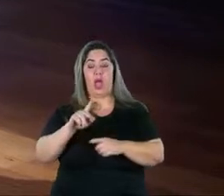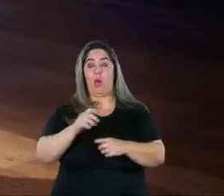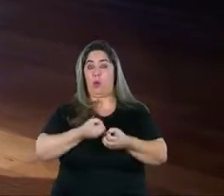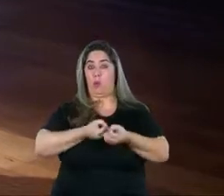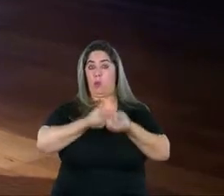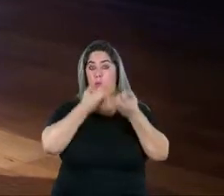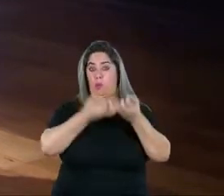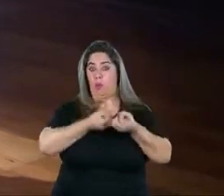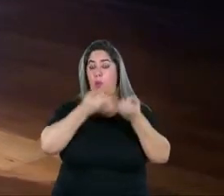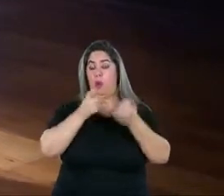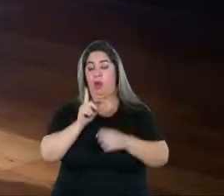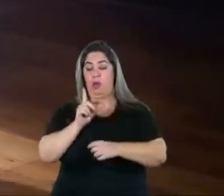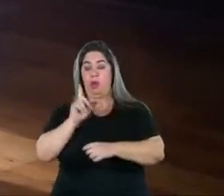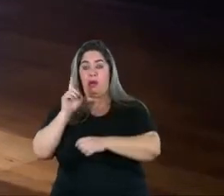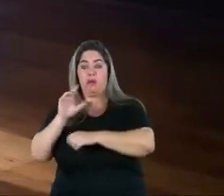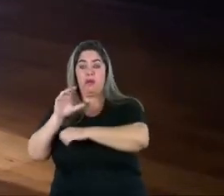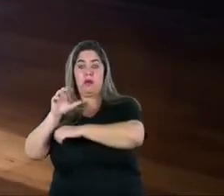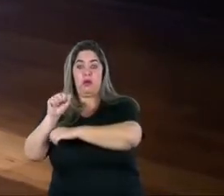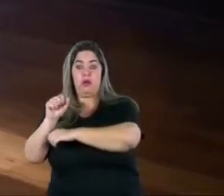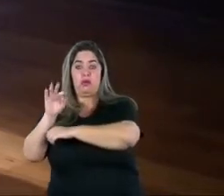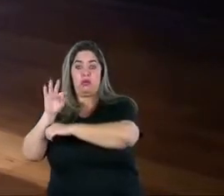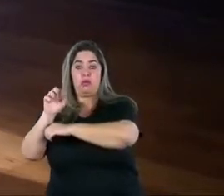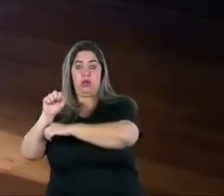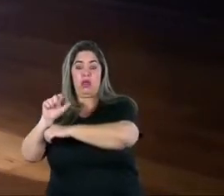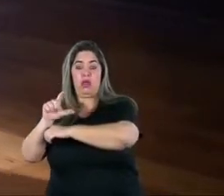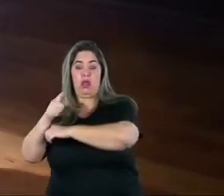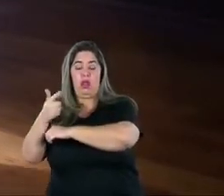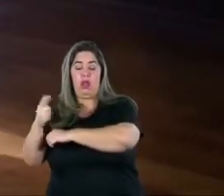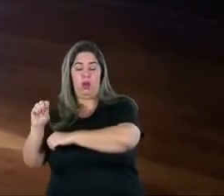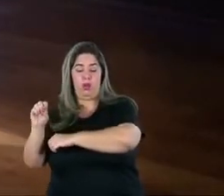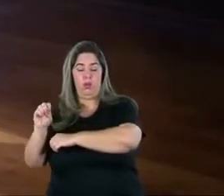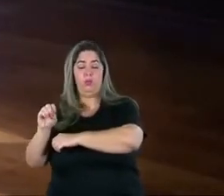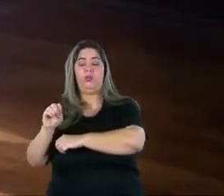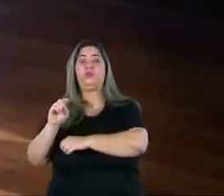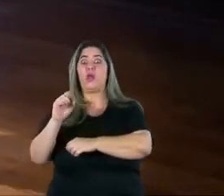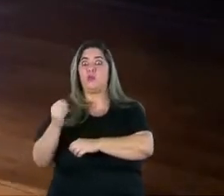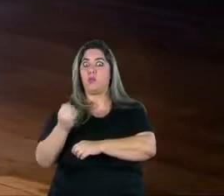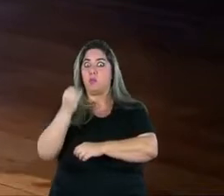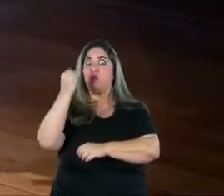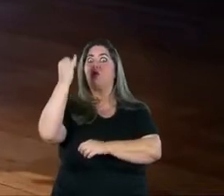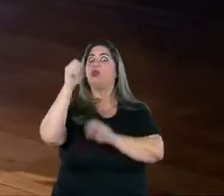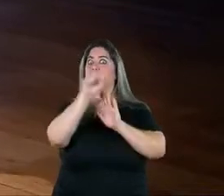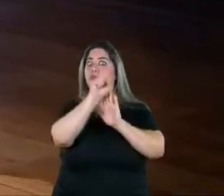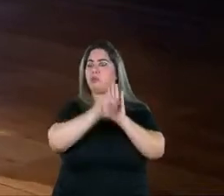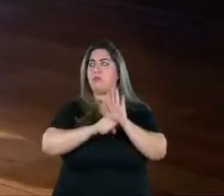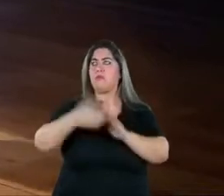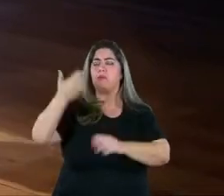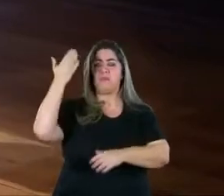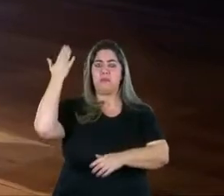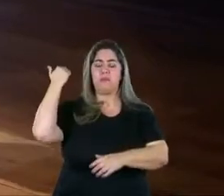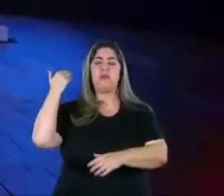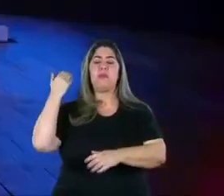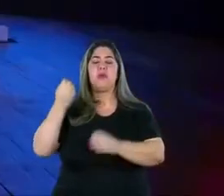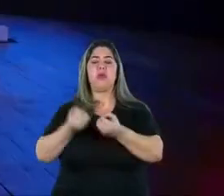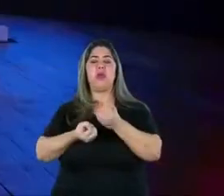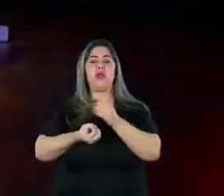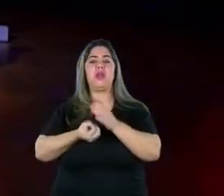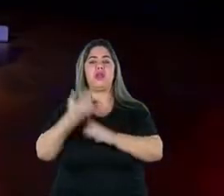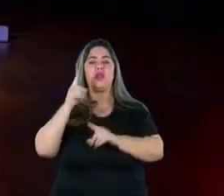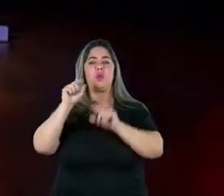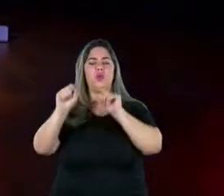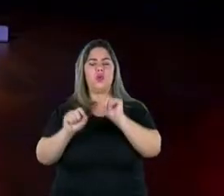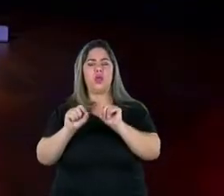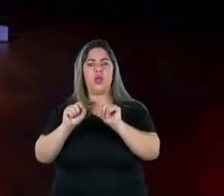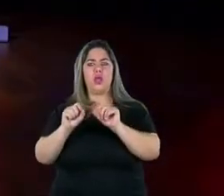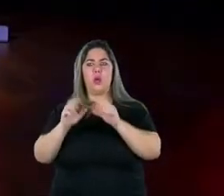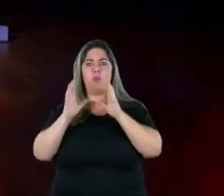catalão, bastante relevante, do século passado. E ele reproduz uma cabeça de boi. Ele chama